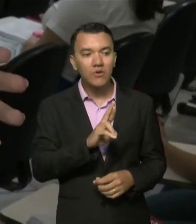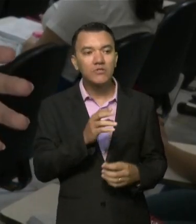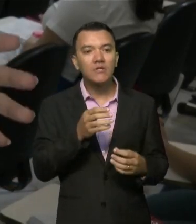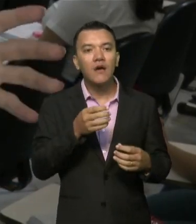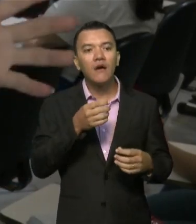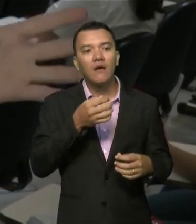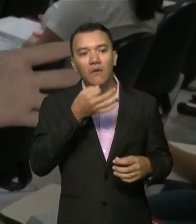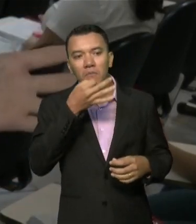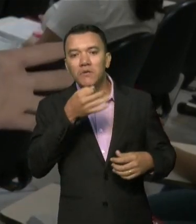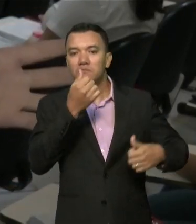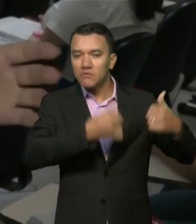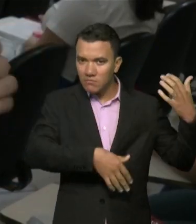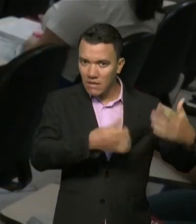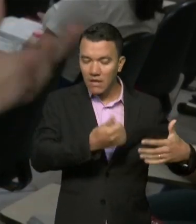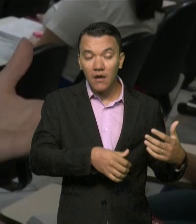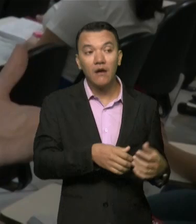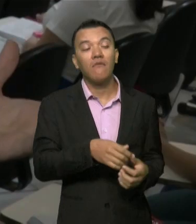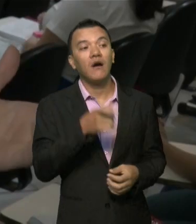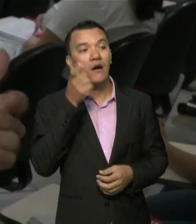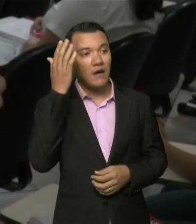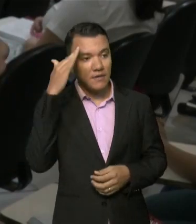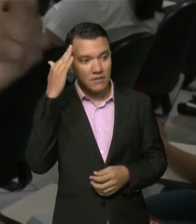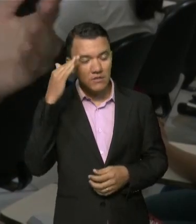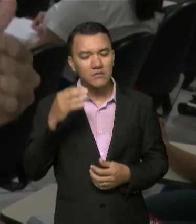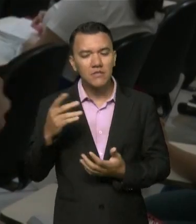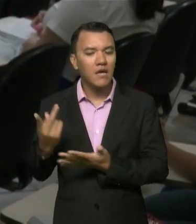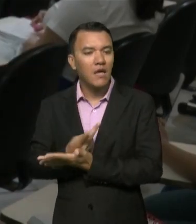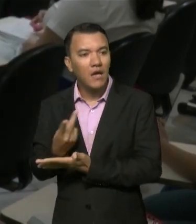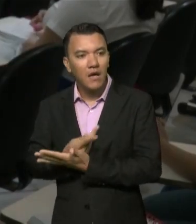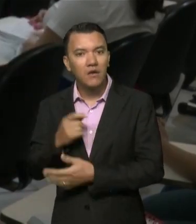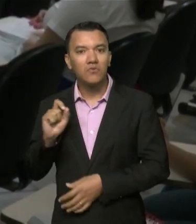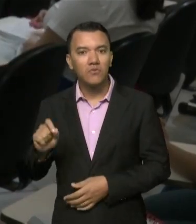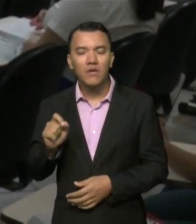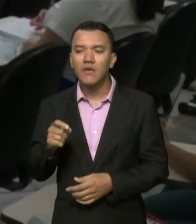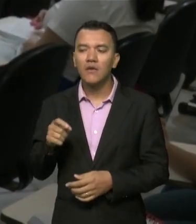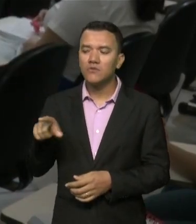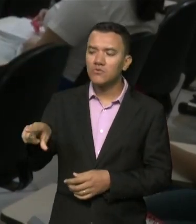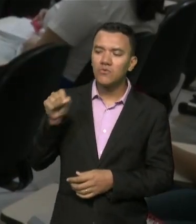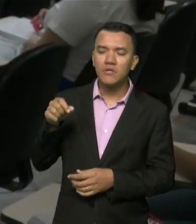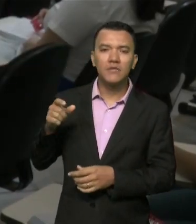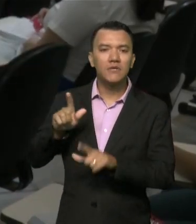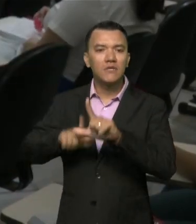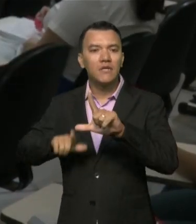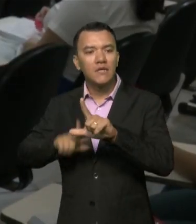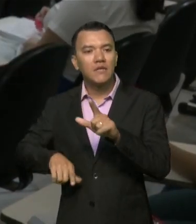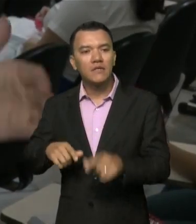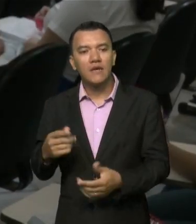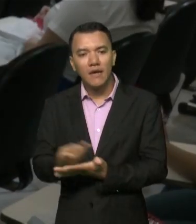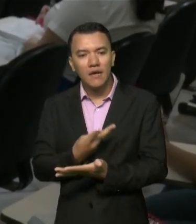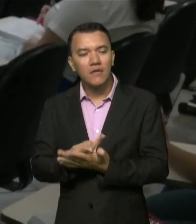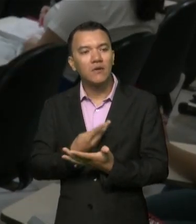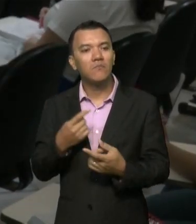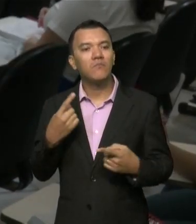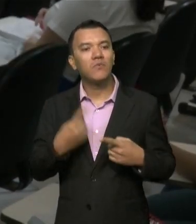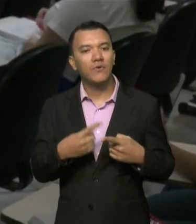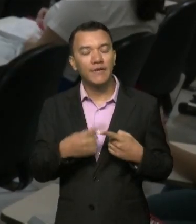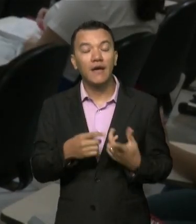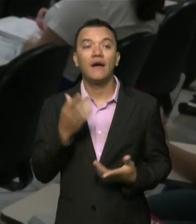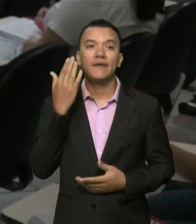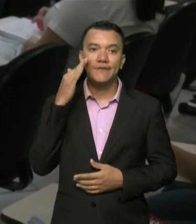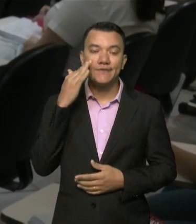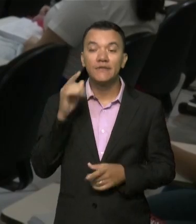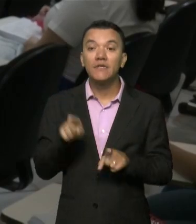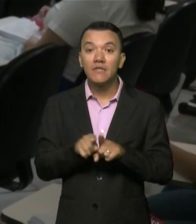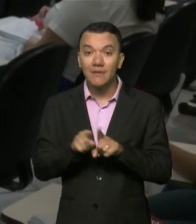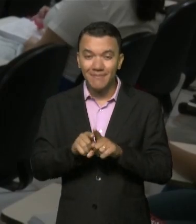de o que é o erro, né? Por que aquela opção está errada e entender que existem muitos distratores